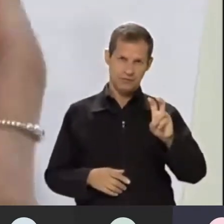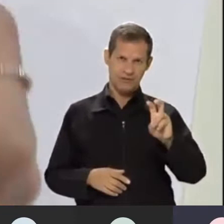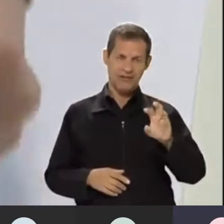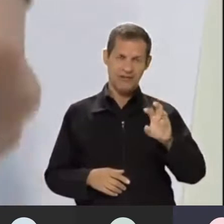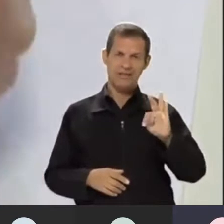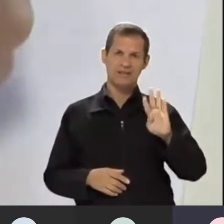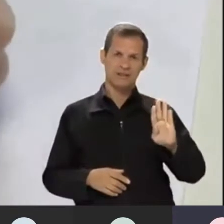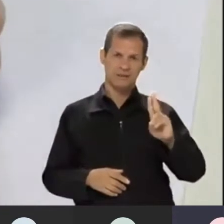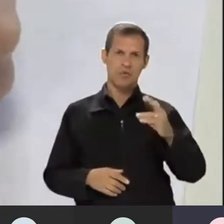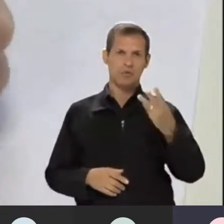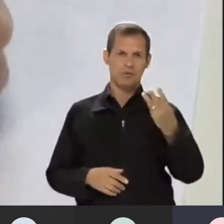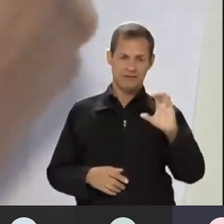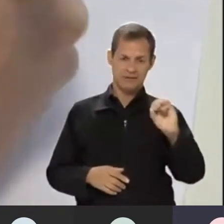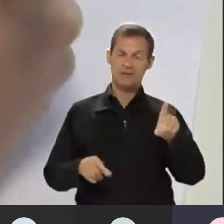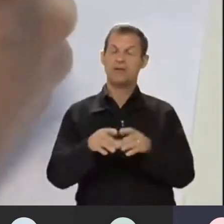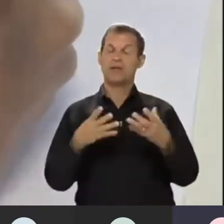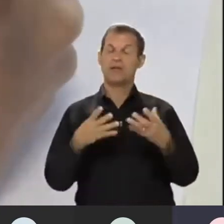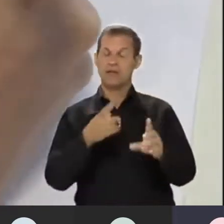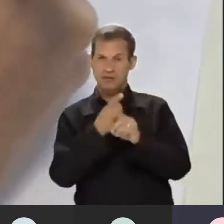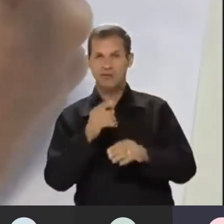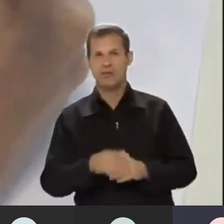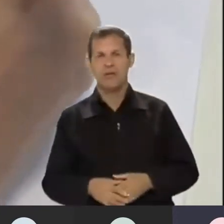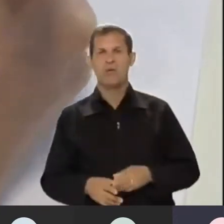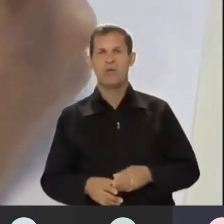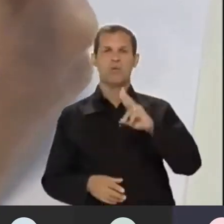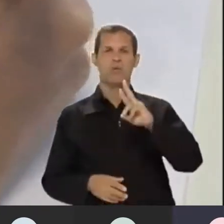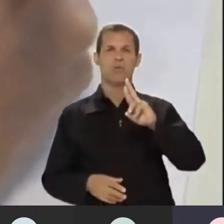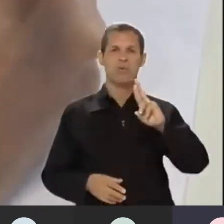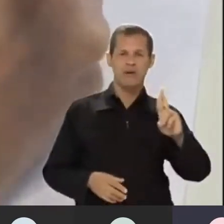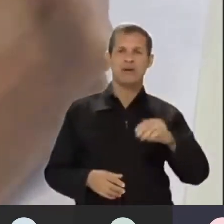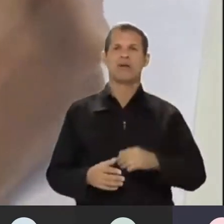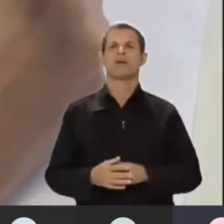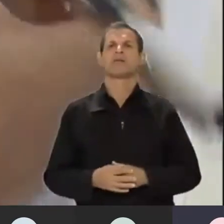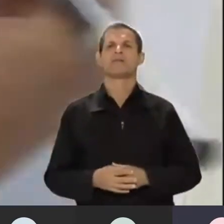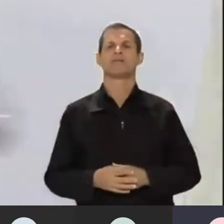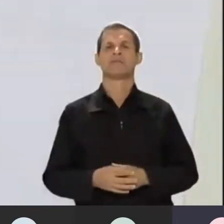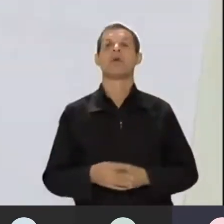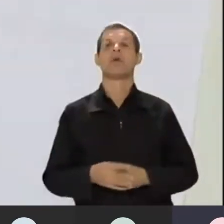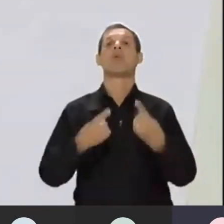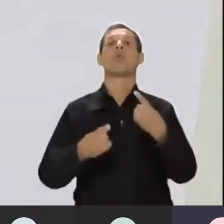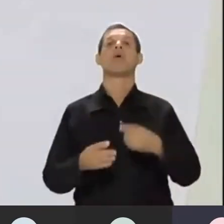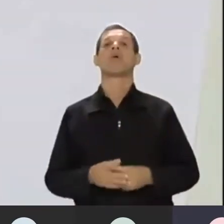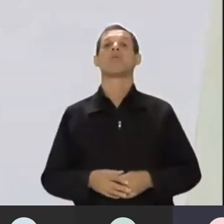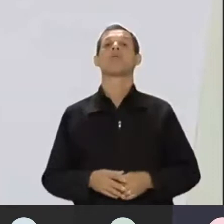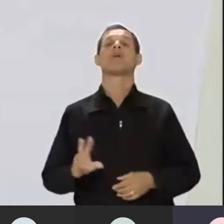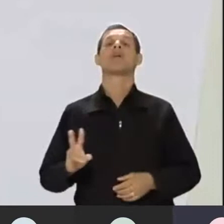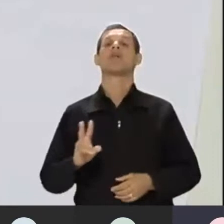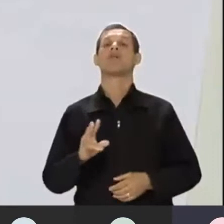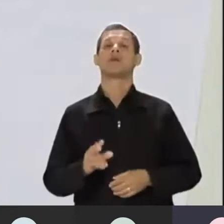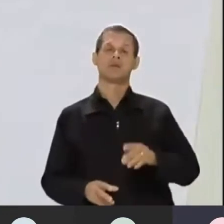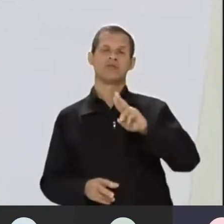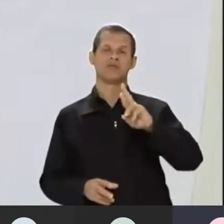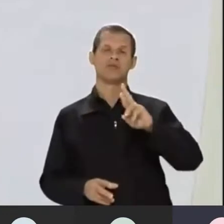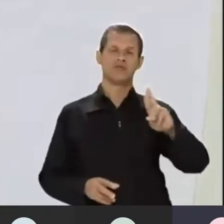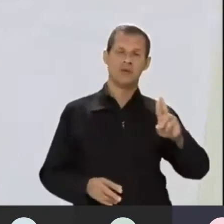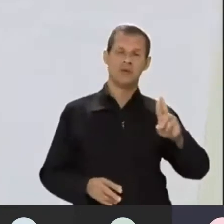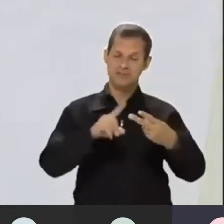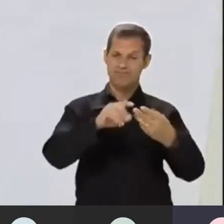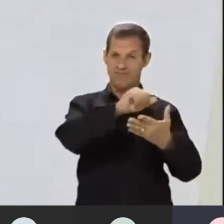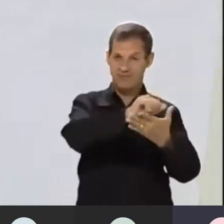temperatura de bulbo úmido 30. E eu quero que você encontre a umidade relativa. Então, qual o valor que vai ser de umidade